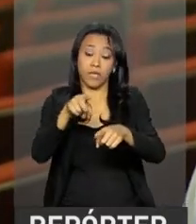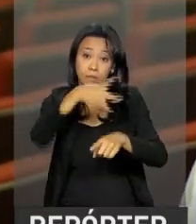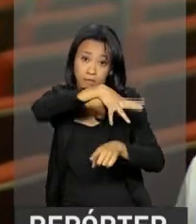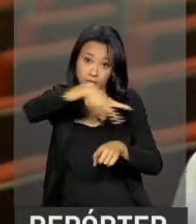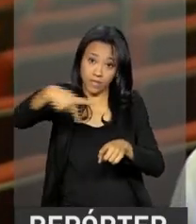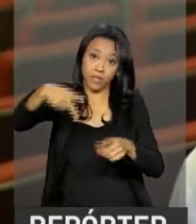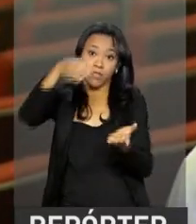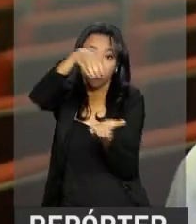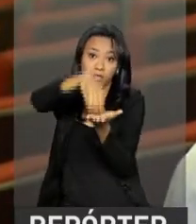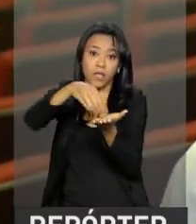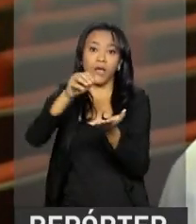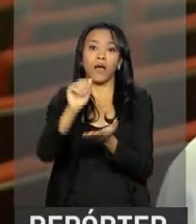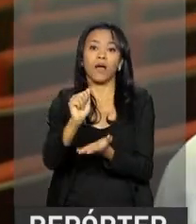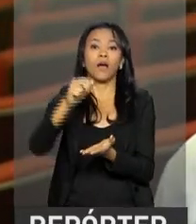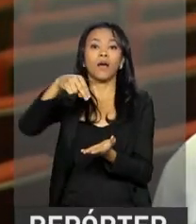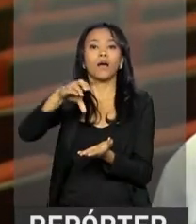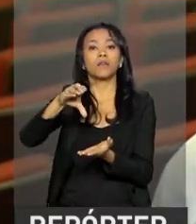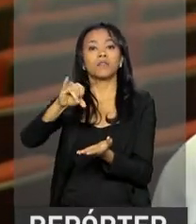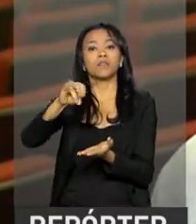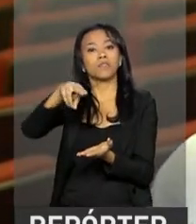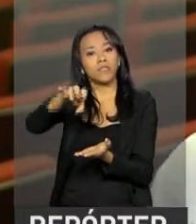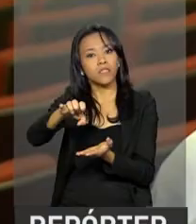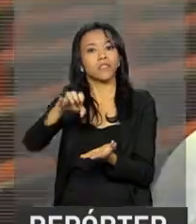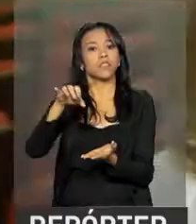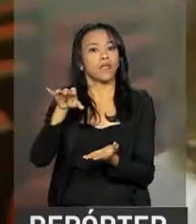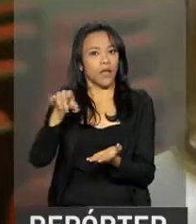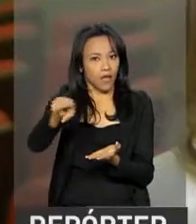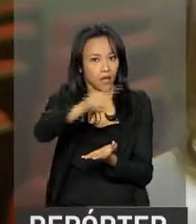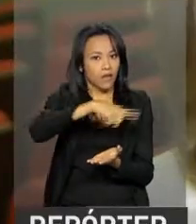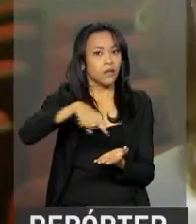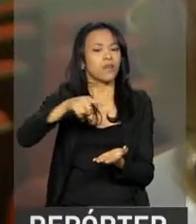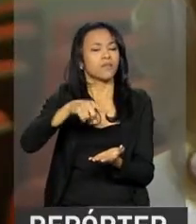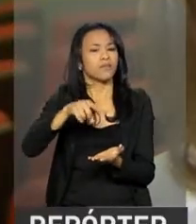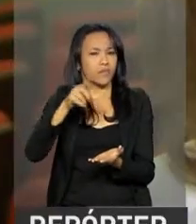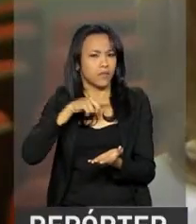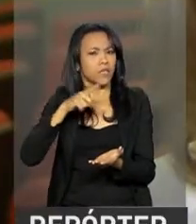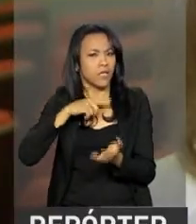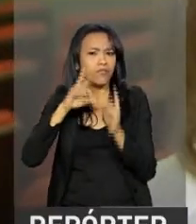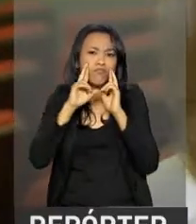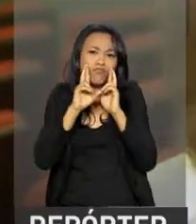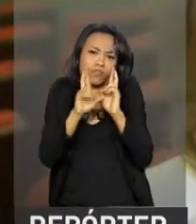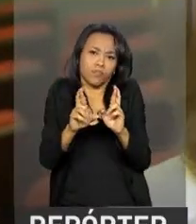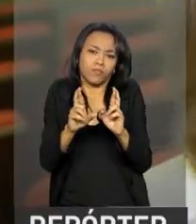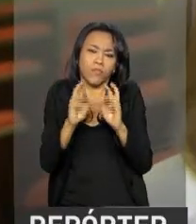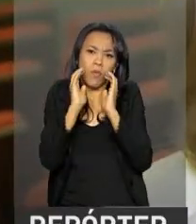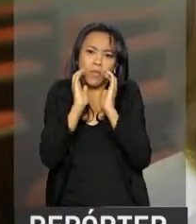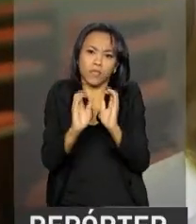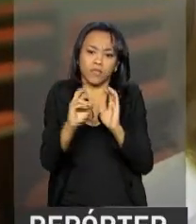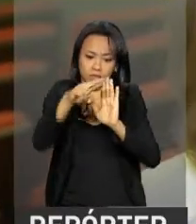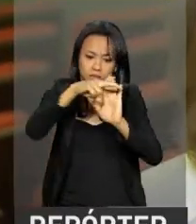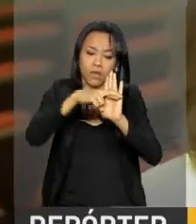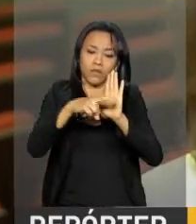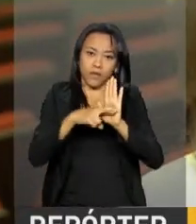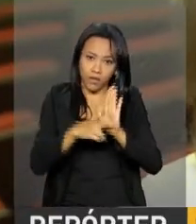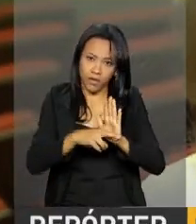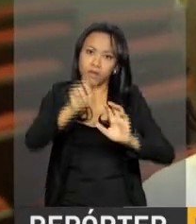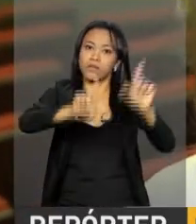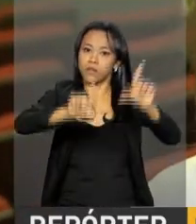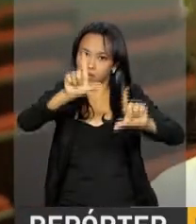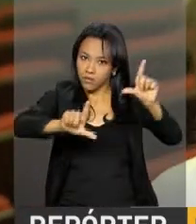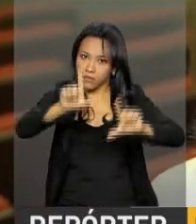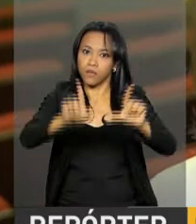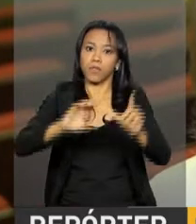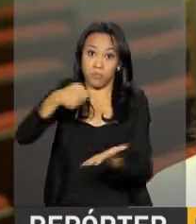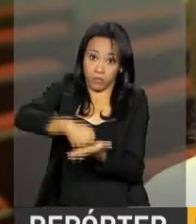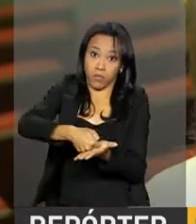os canais de TV paga estão fazendo o dever de casa. Os canais têm cumprido, sim, a sua obrigação e tem um dado